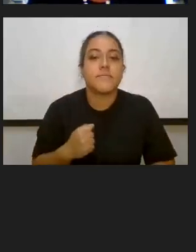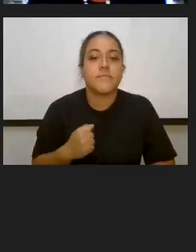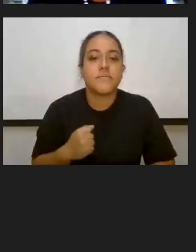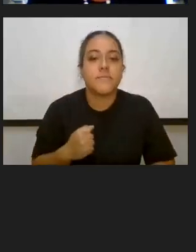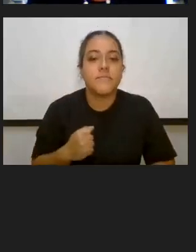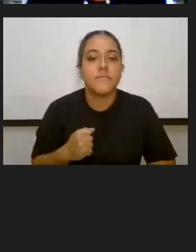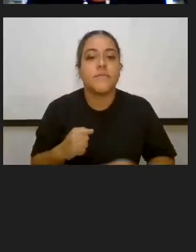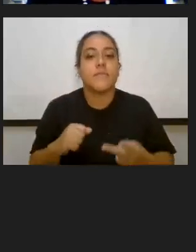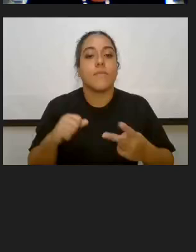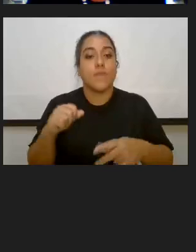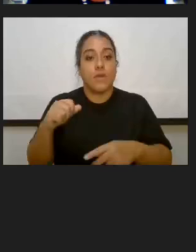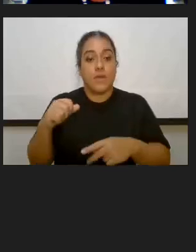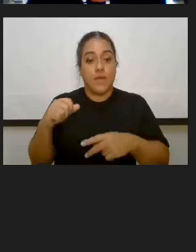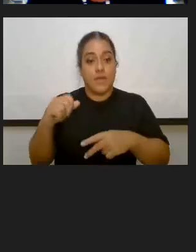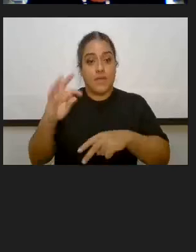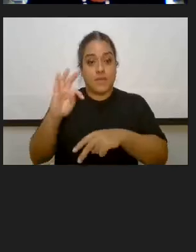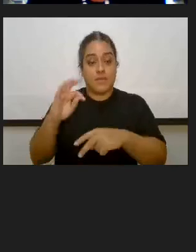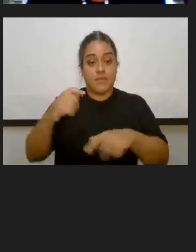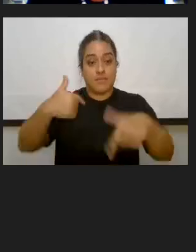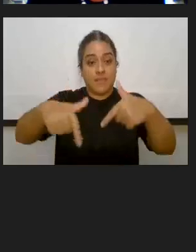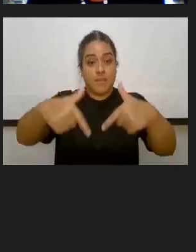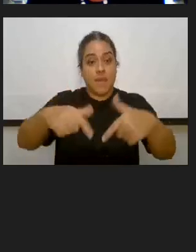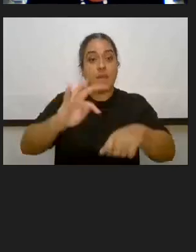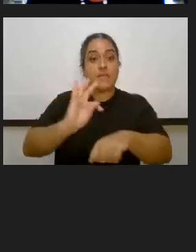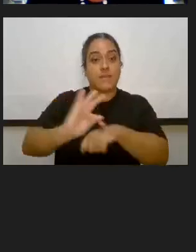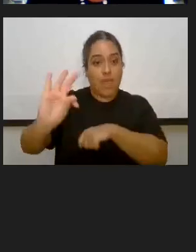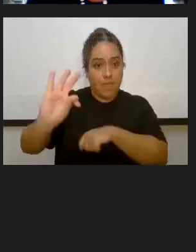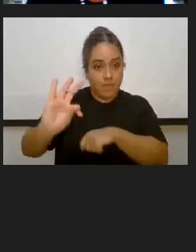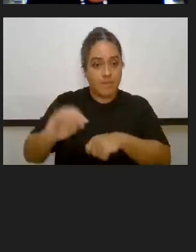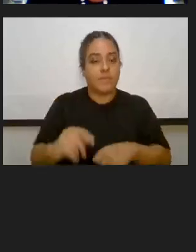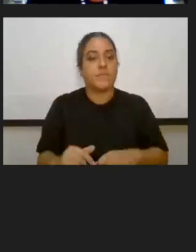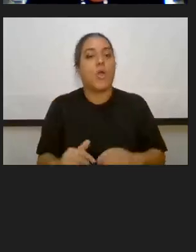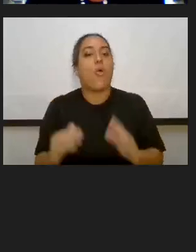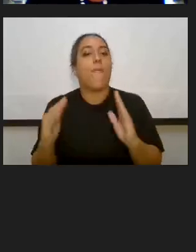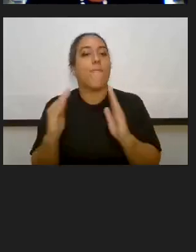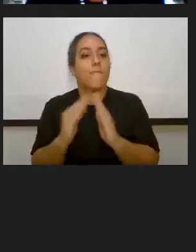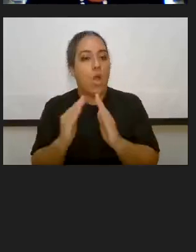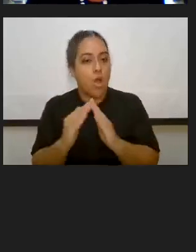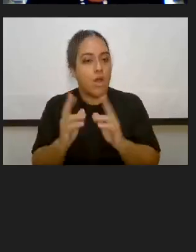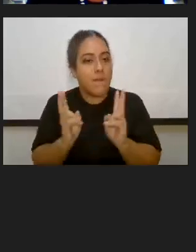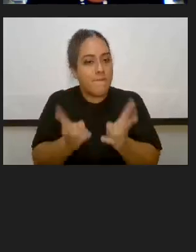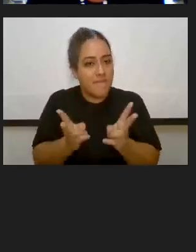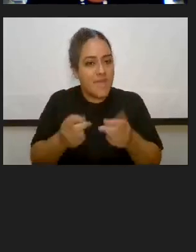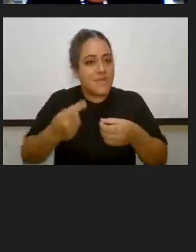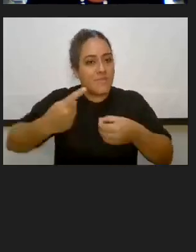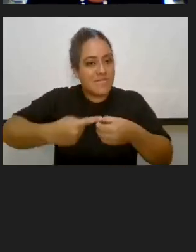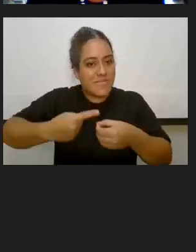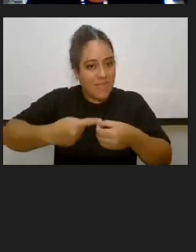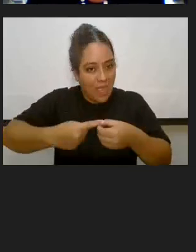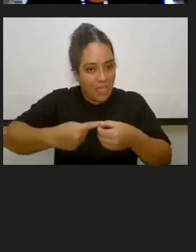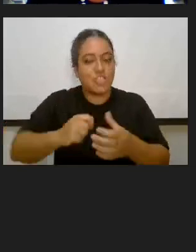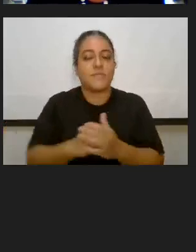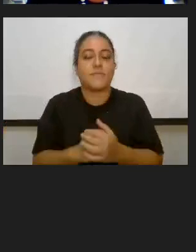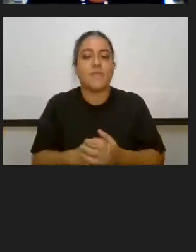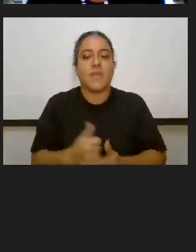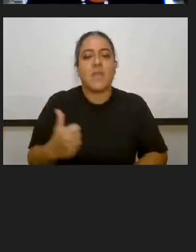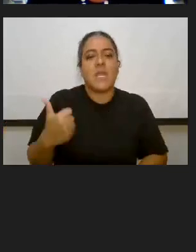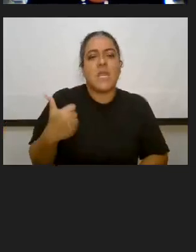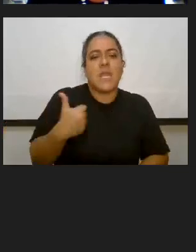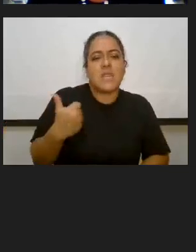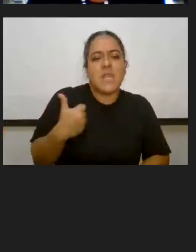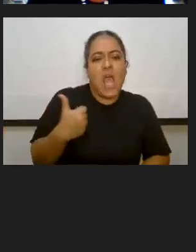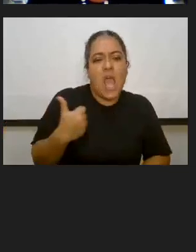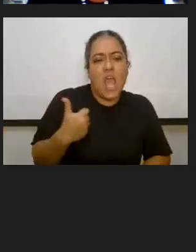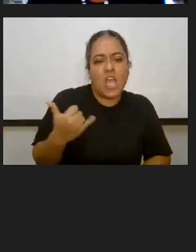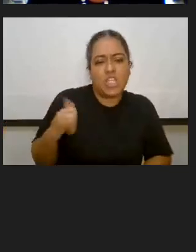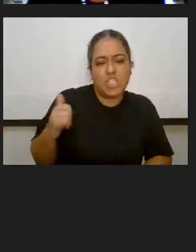técnicas que moram na mesma cidade, na faixa etária aqui, dos 30